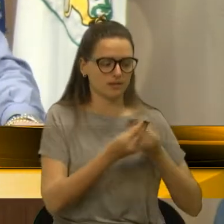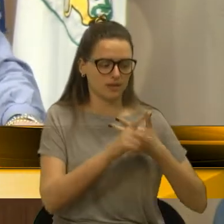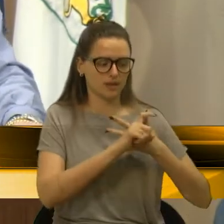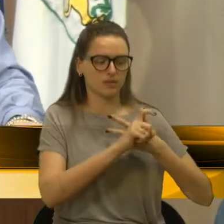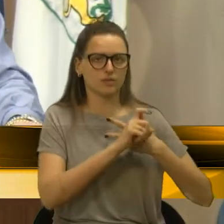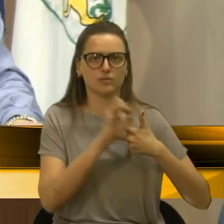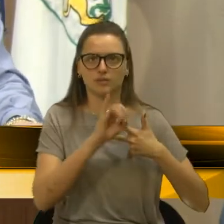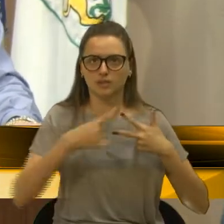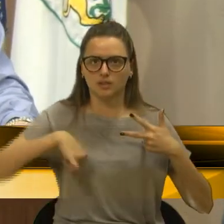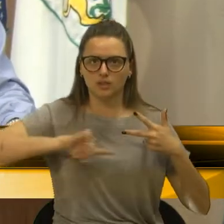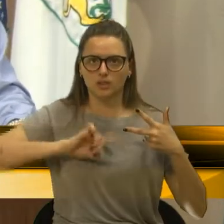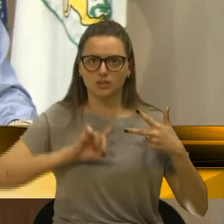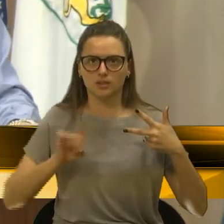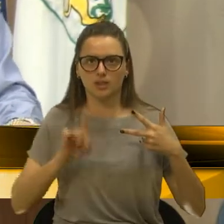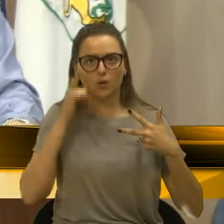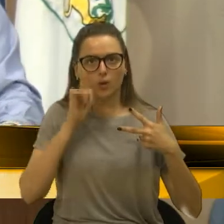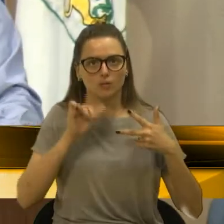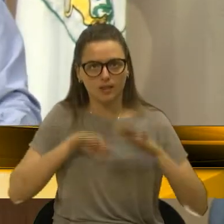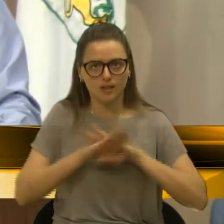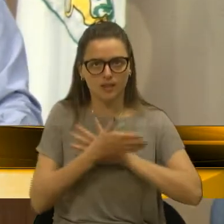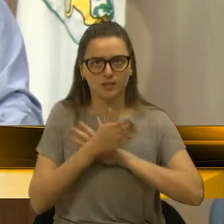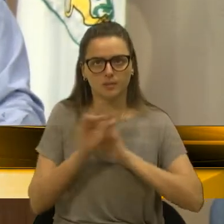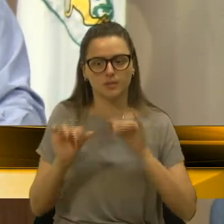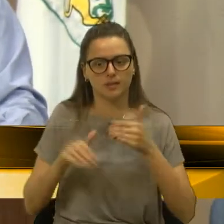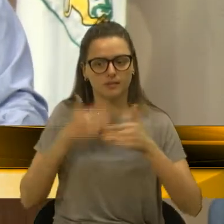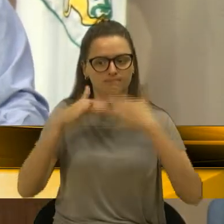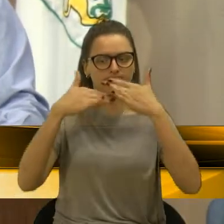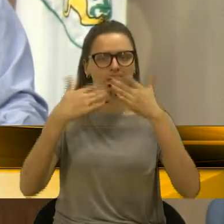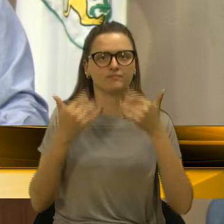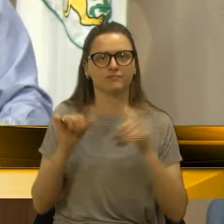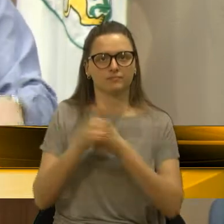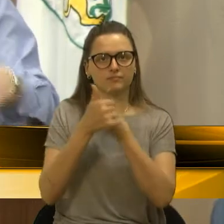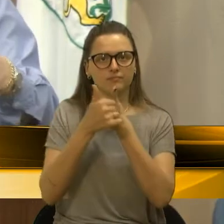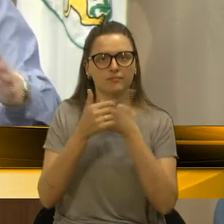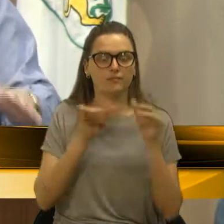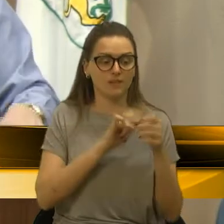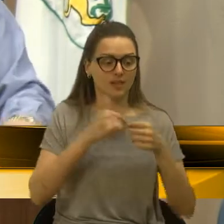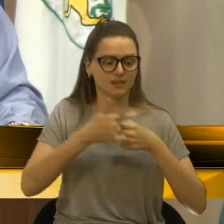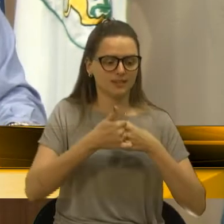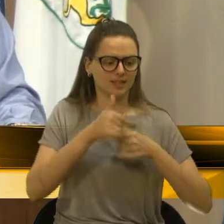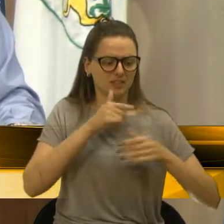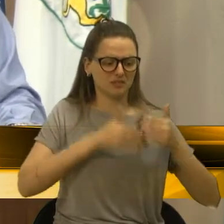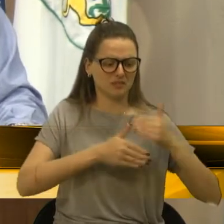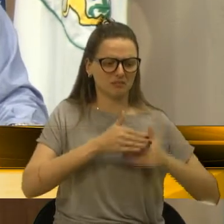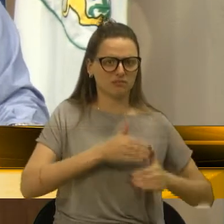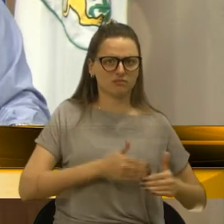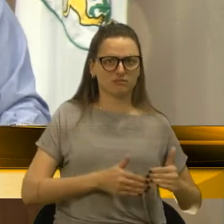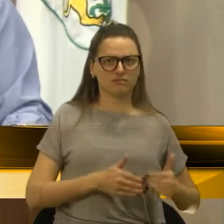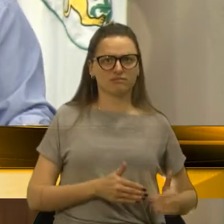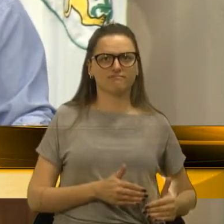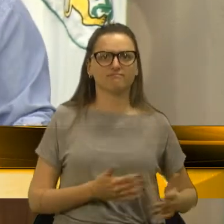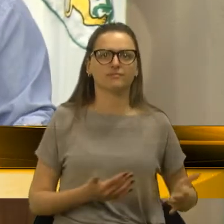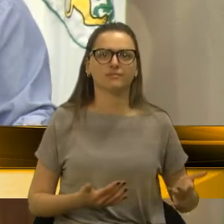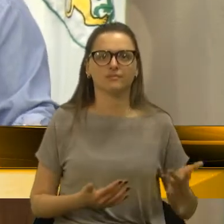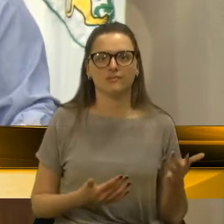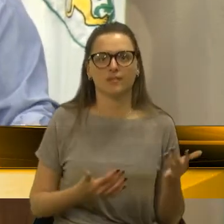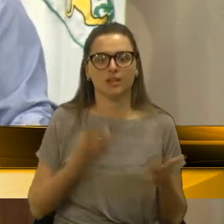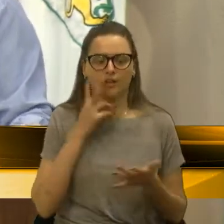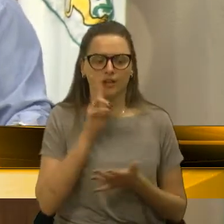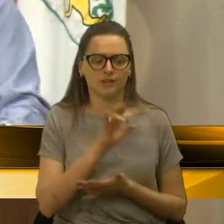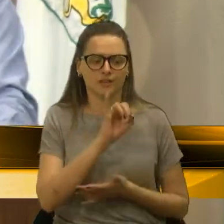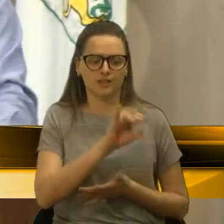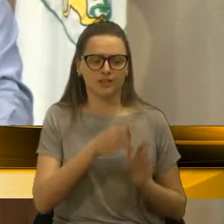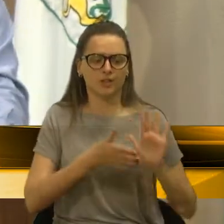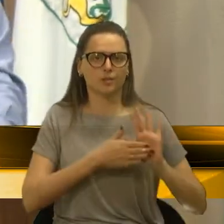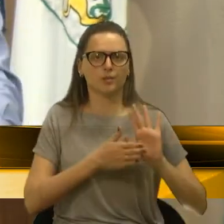gente não as consegue melhorá-las, essa cidade vai regredir 20, 30 anos. Veja-se a proposta apresentada